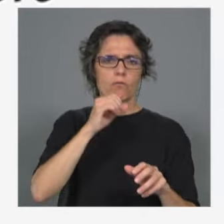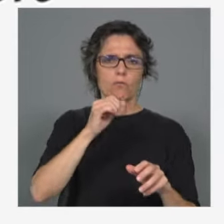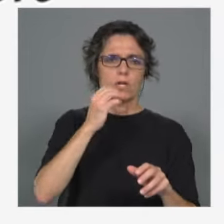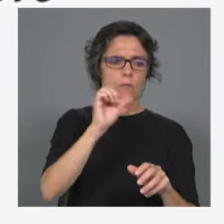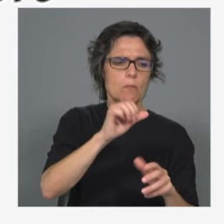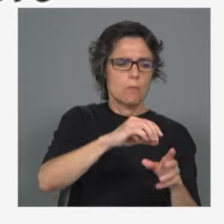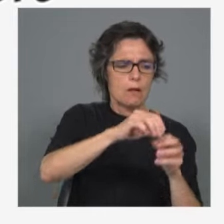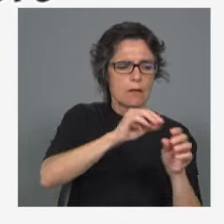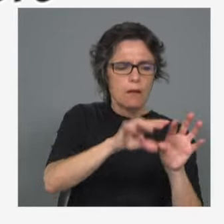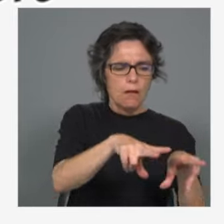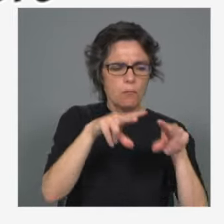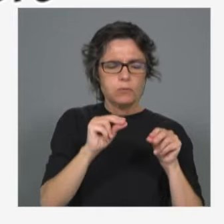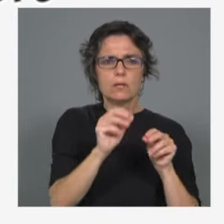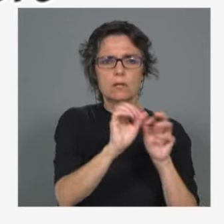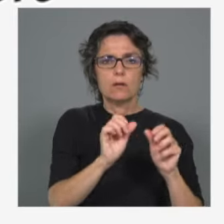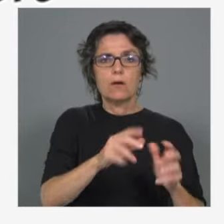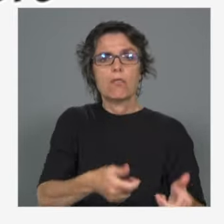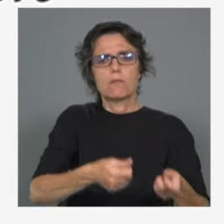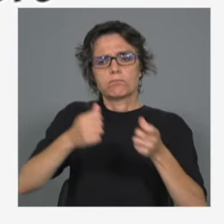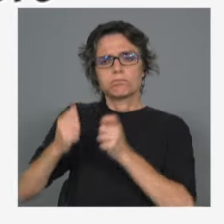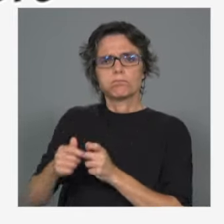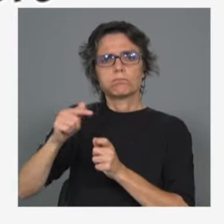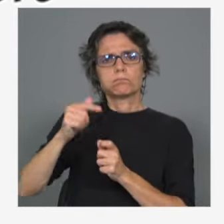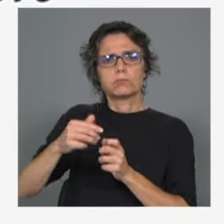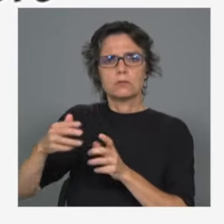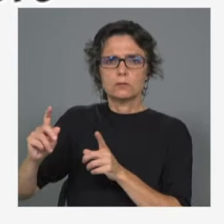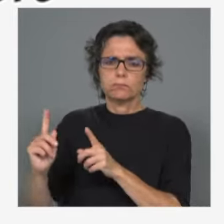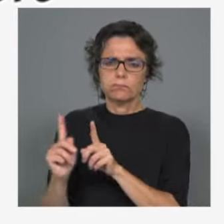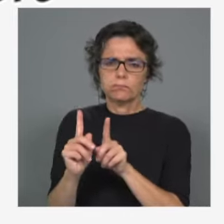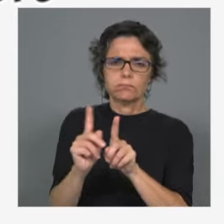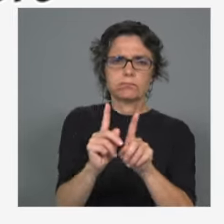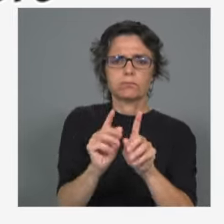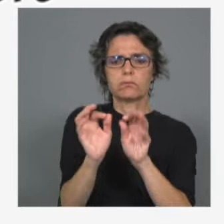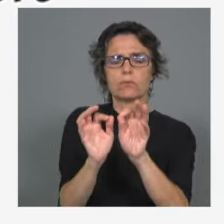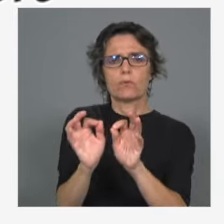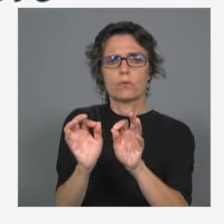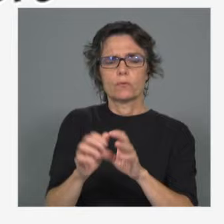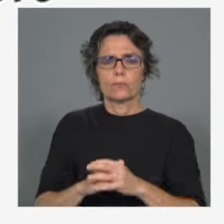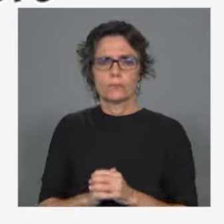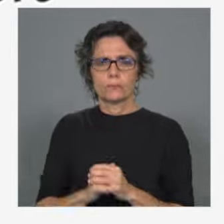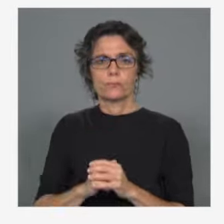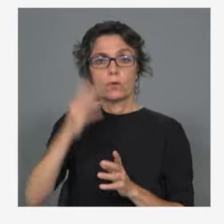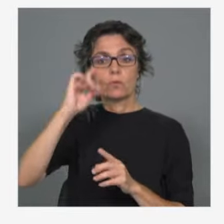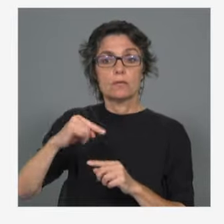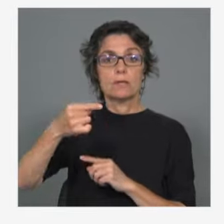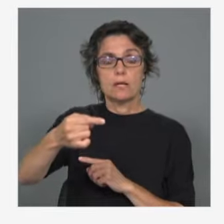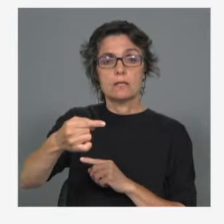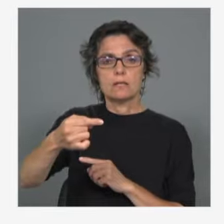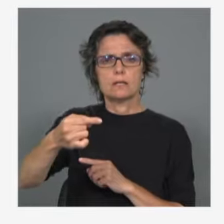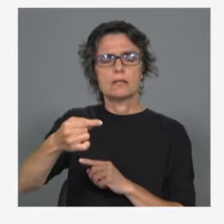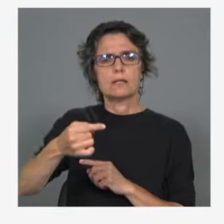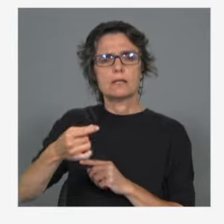colocou-o sobre a sua própria montada, levou-o para uma estalagem e cuidou dele. No dia seguinte, tirou